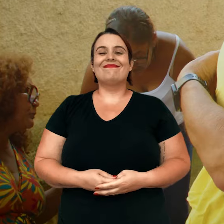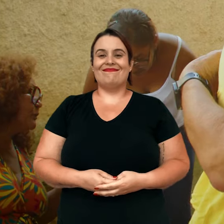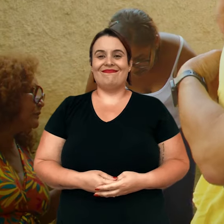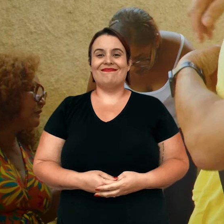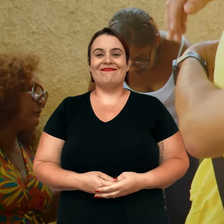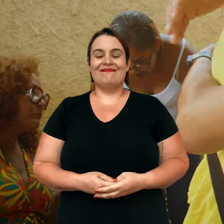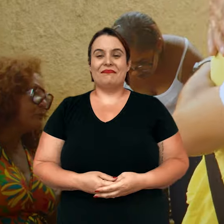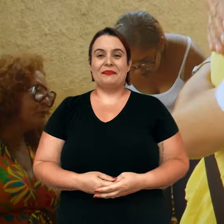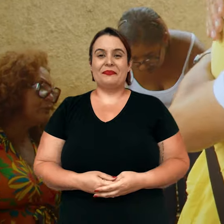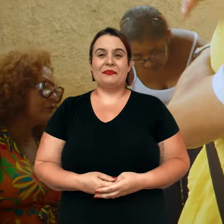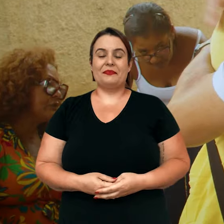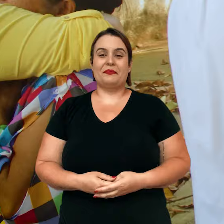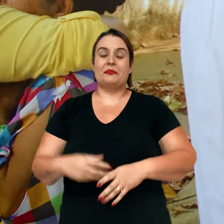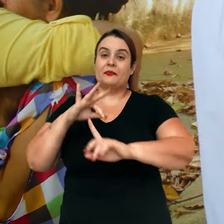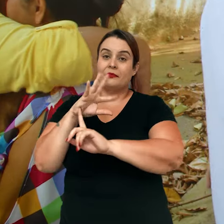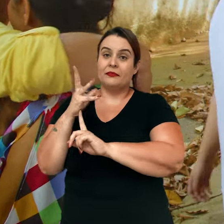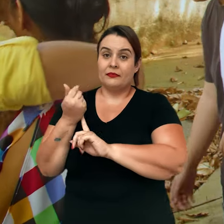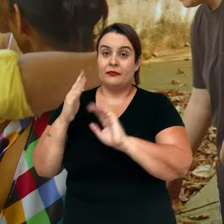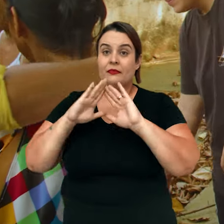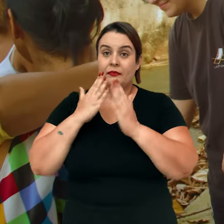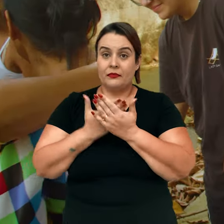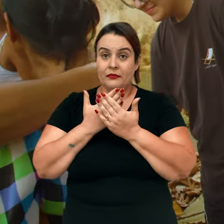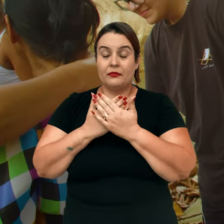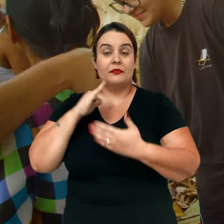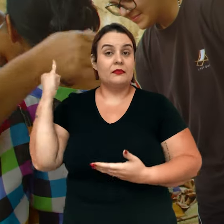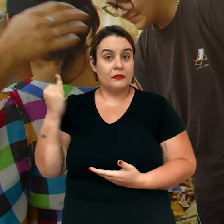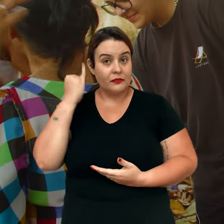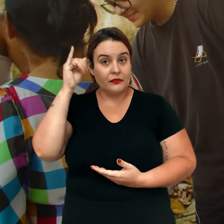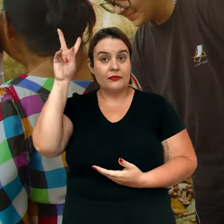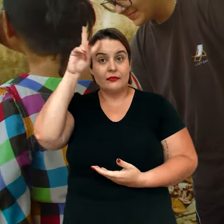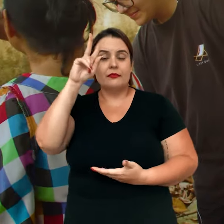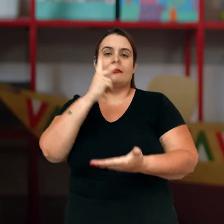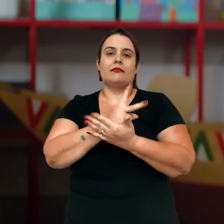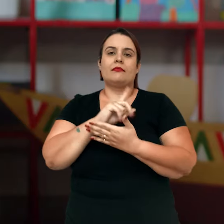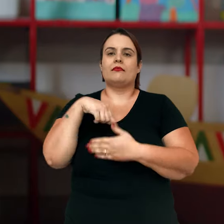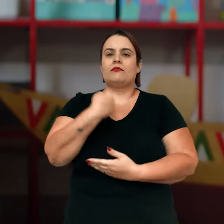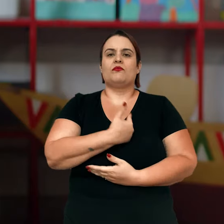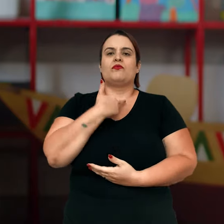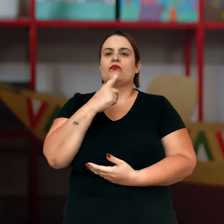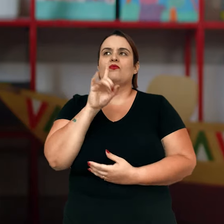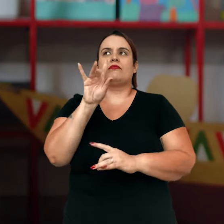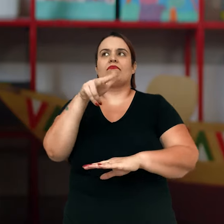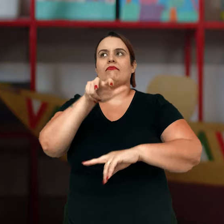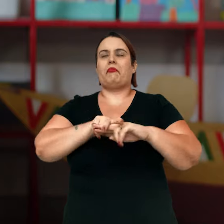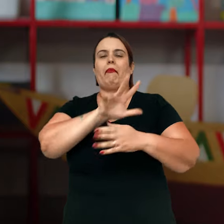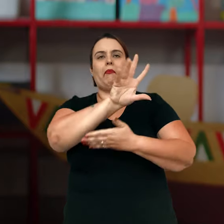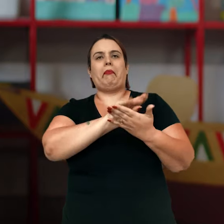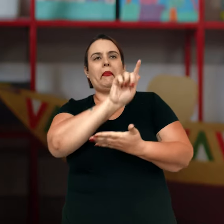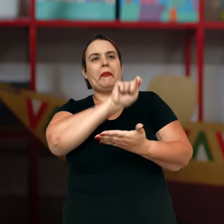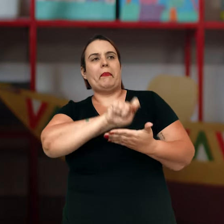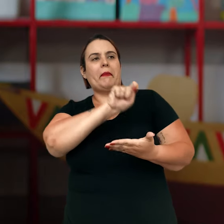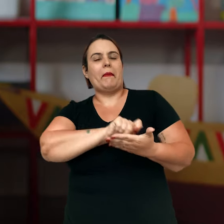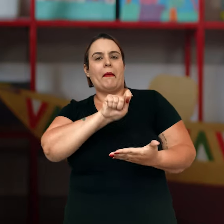sabe? Alunos se abraçam. A arte na escola ela é muito importante para lembrar o tempo inteiro que a gente não tem que ficar só sentado